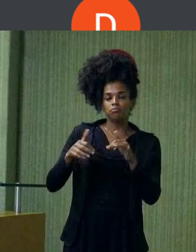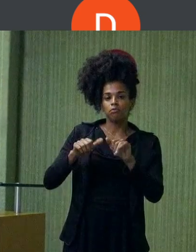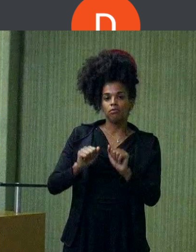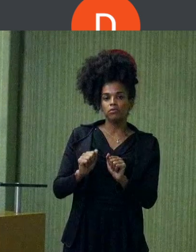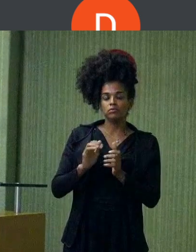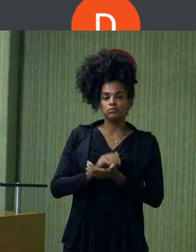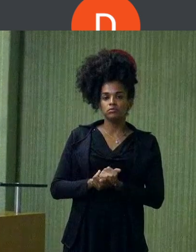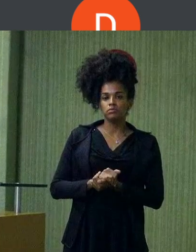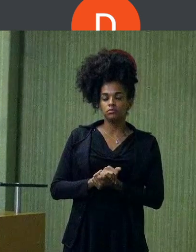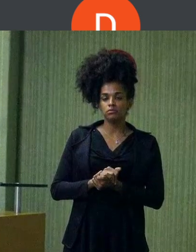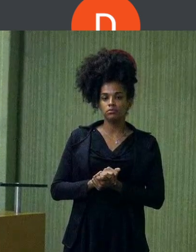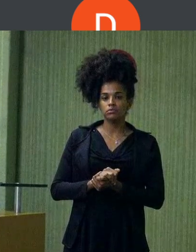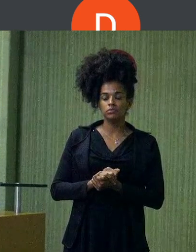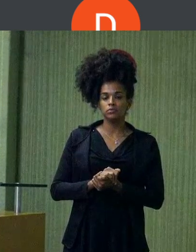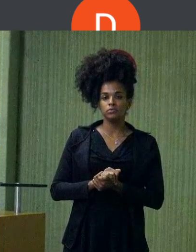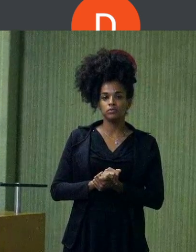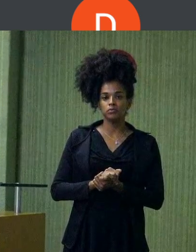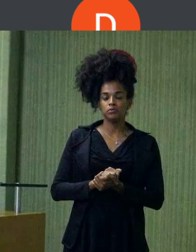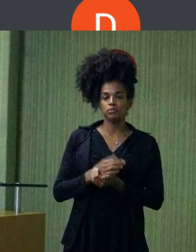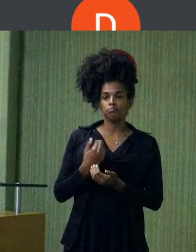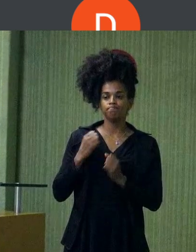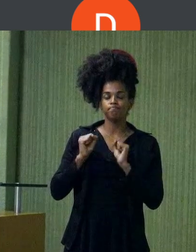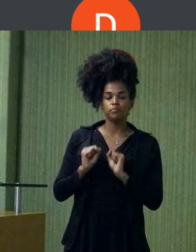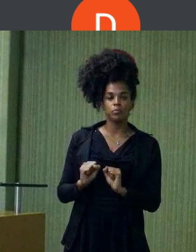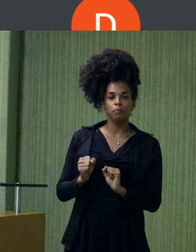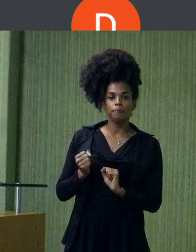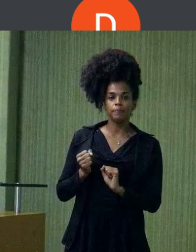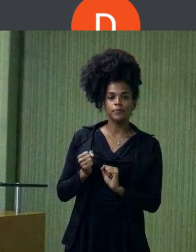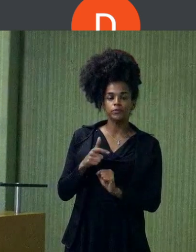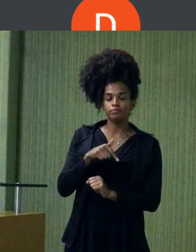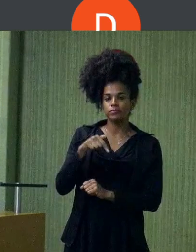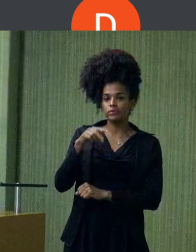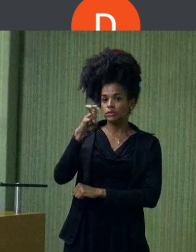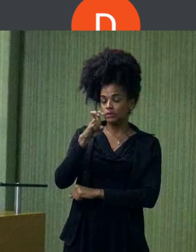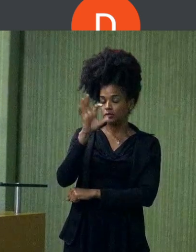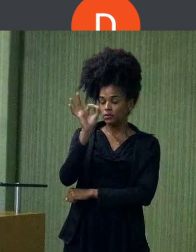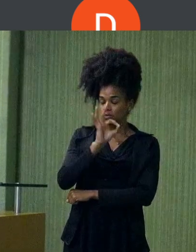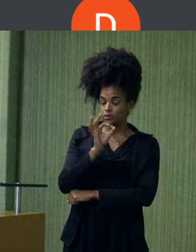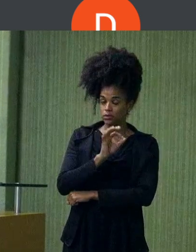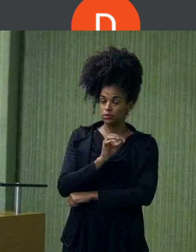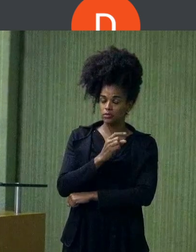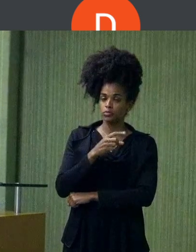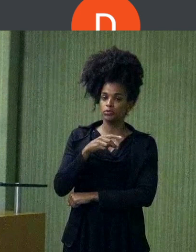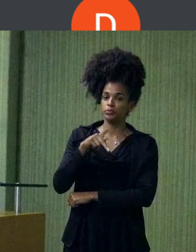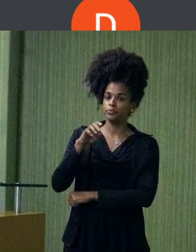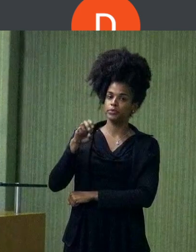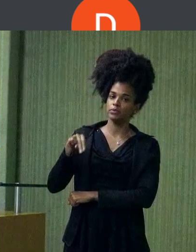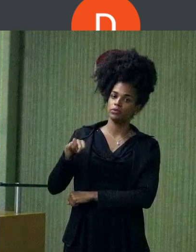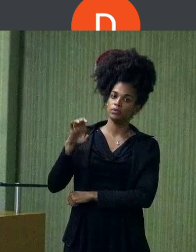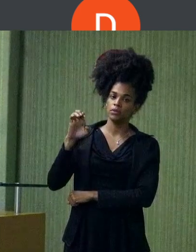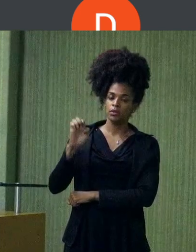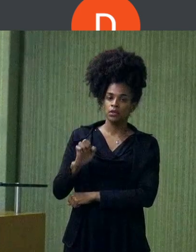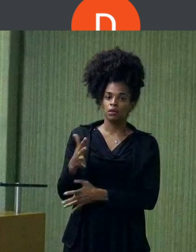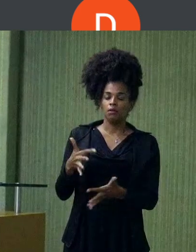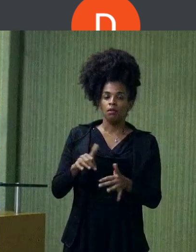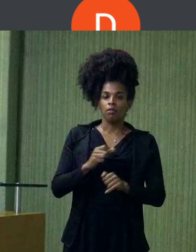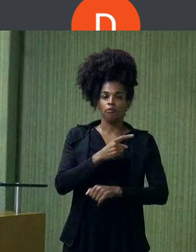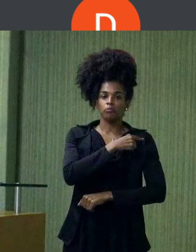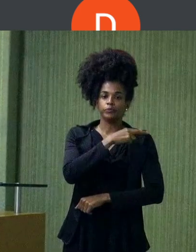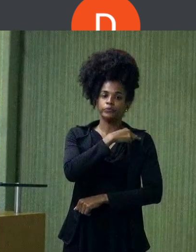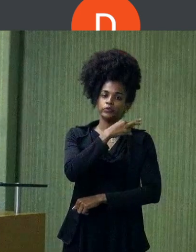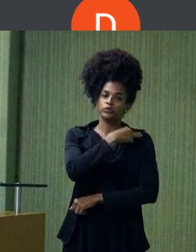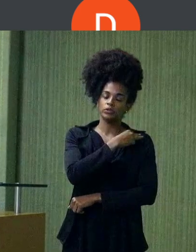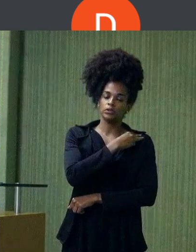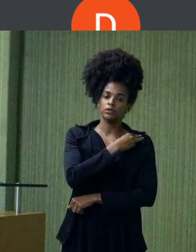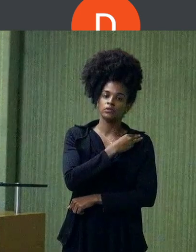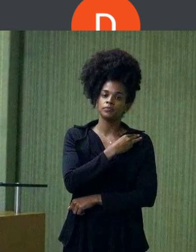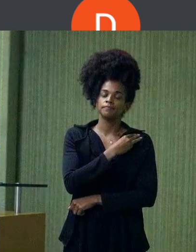do ensino fundamental para no mínimo 65% dos Estudantes até o 5º ano do pne e para todos até o final do decênio